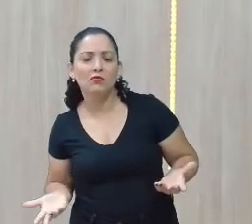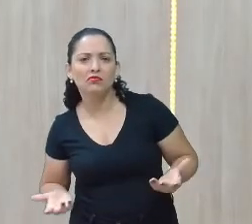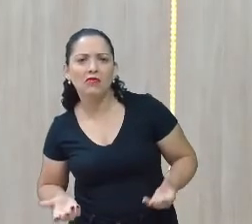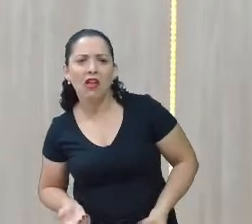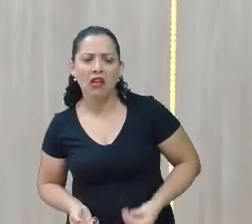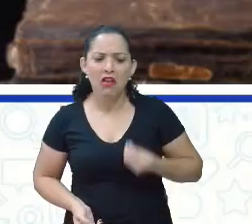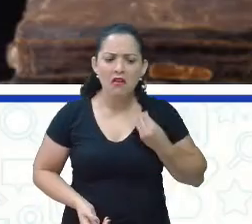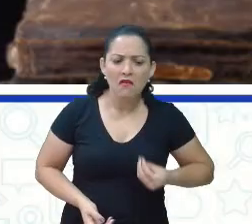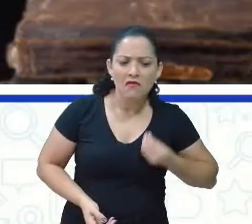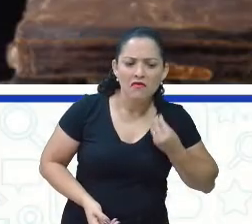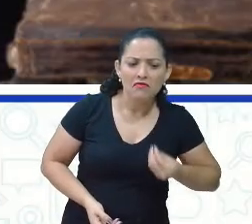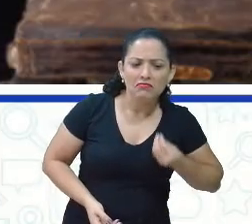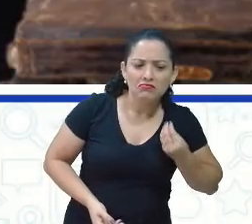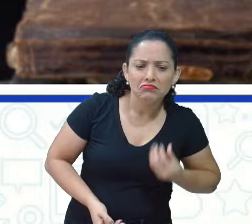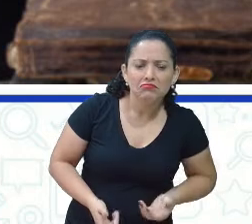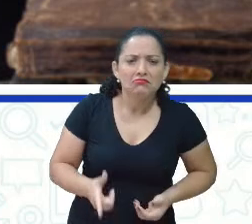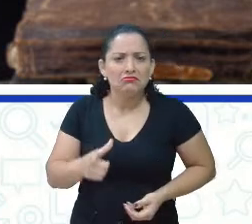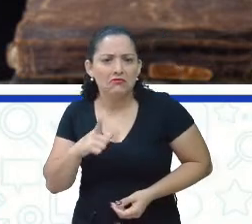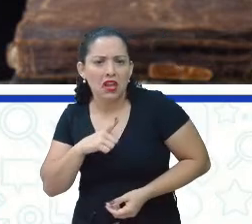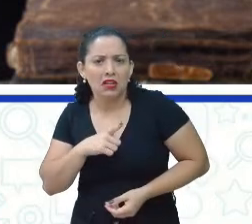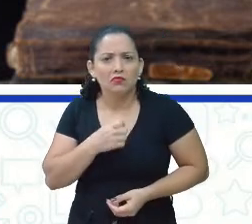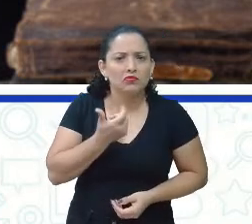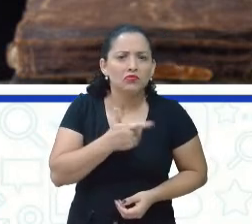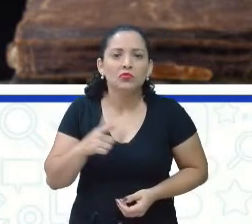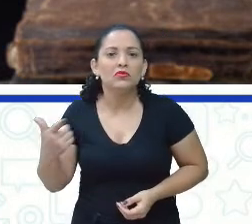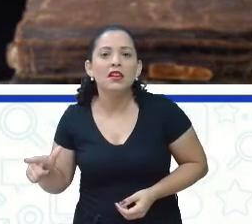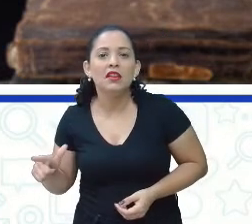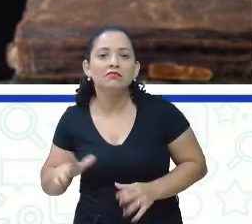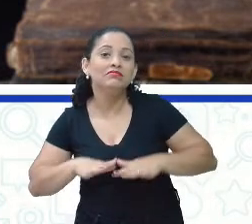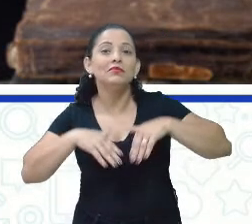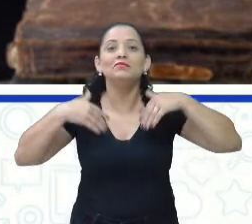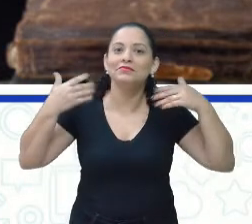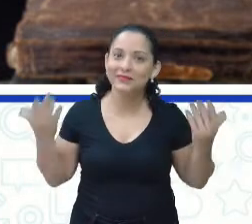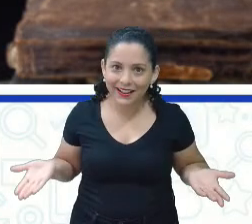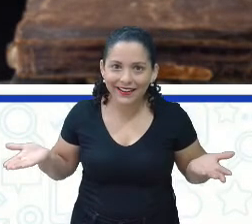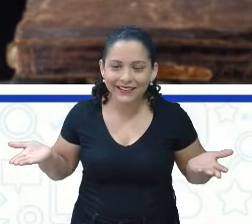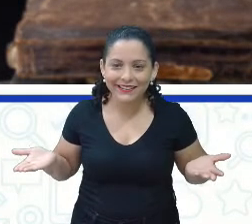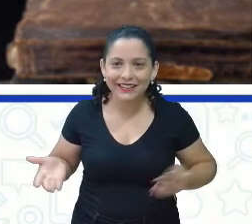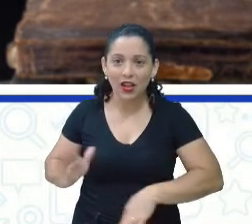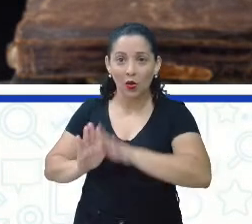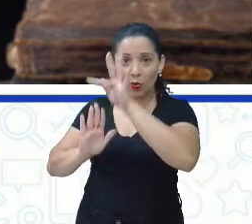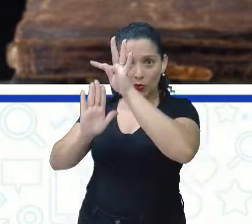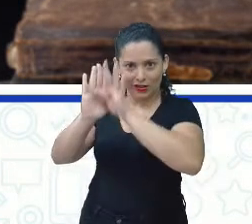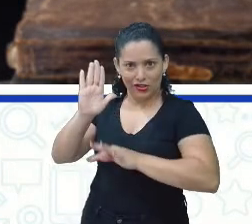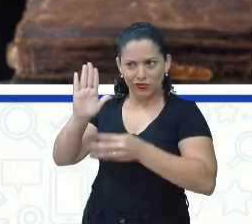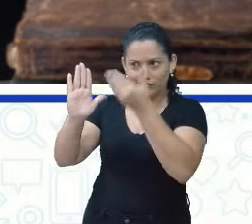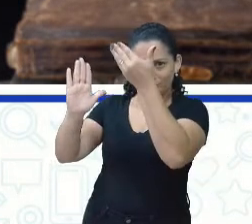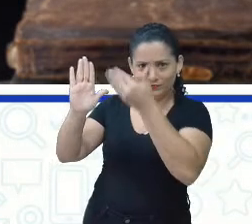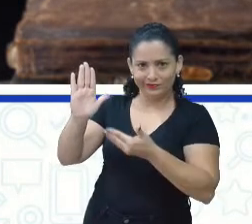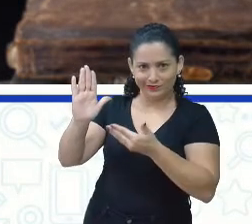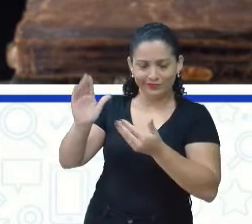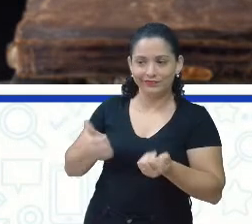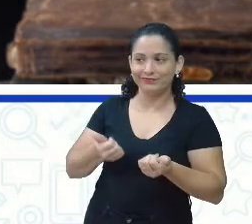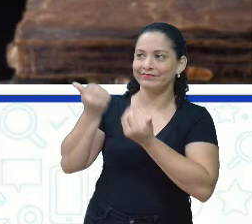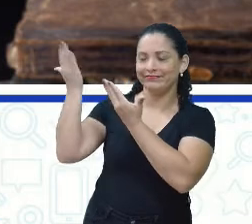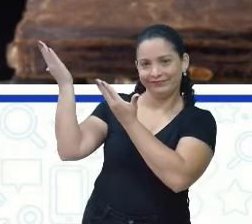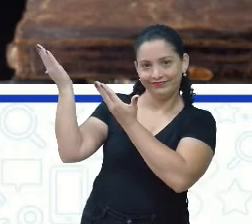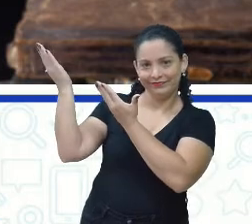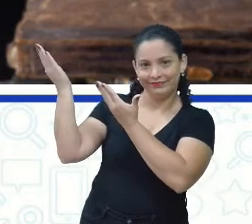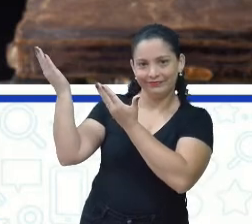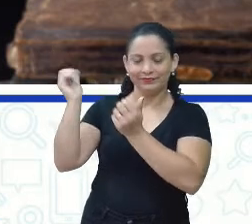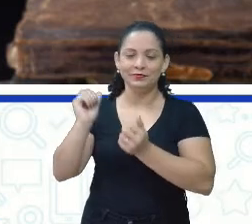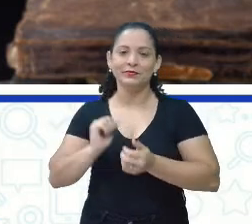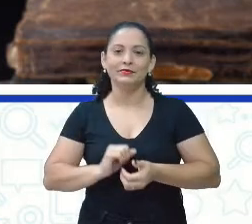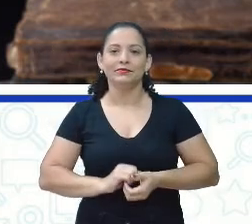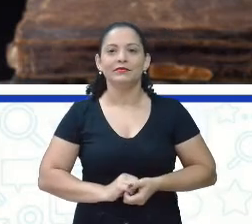ser, eis a questão, esta é a questão. Vamos ao texto. To be or not to be, that's the